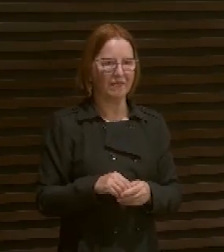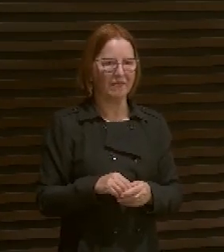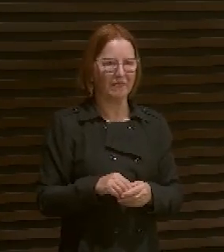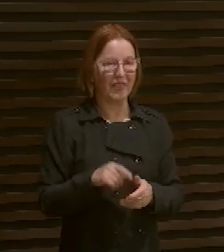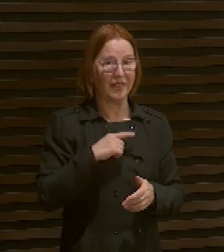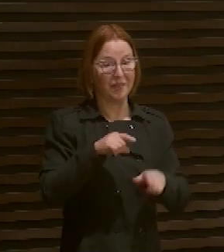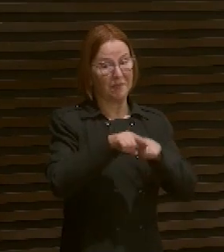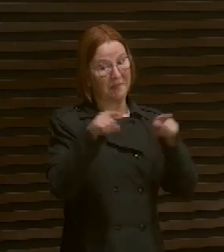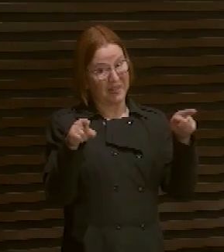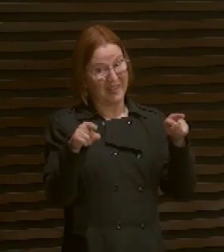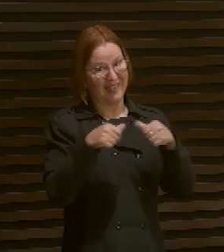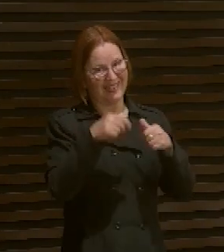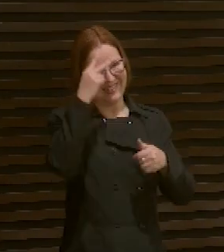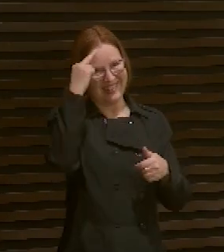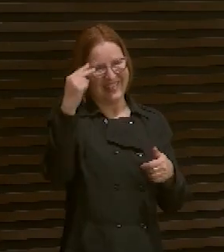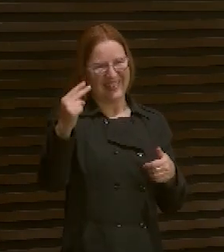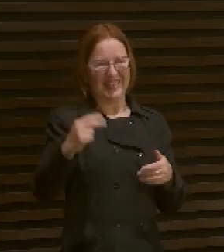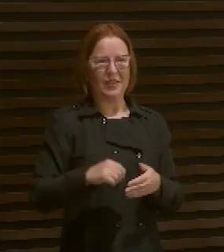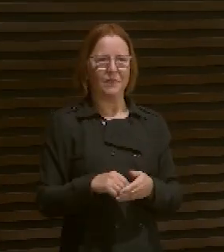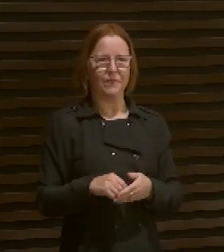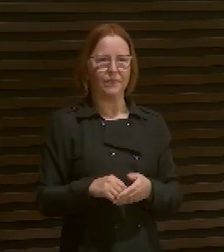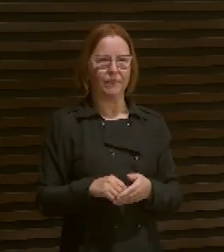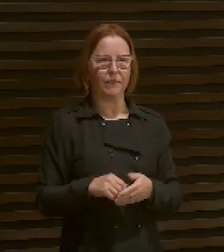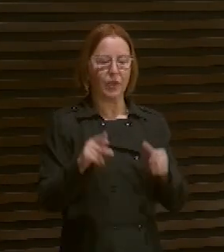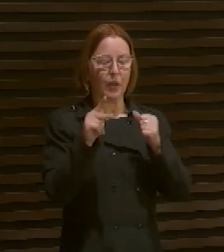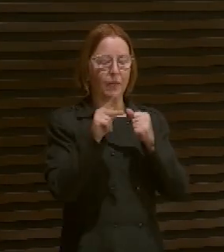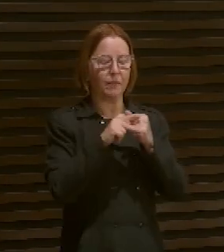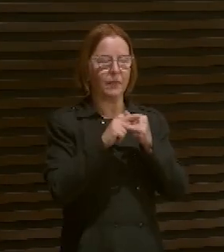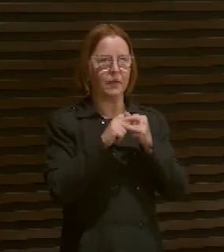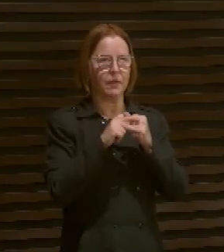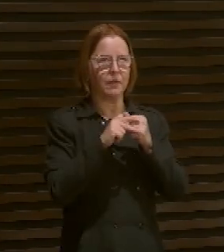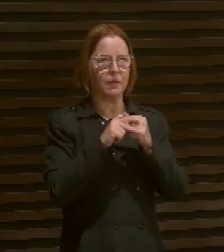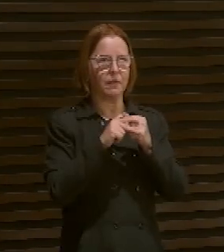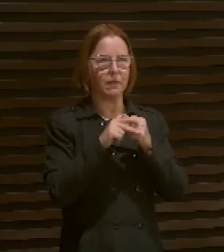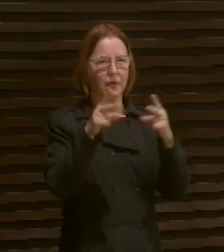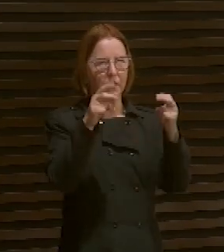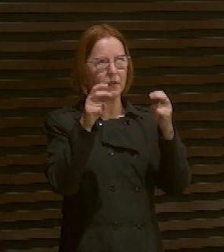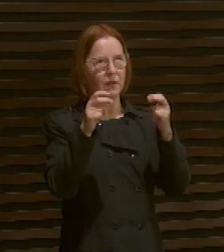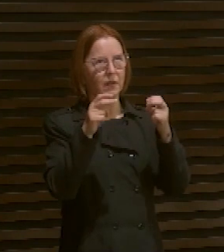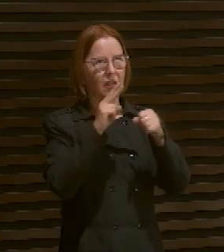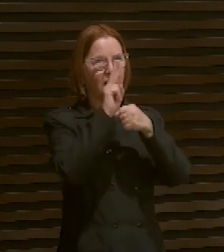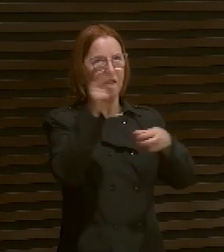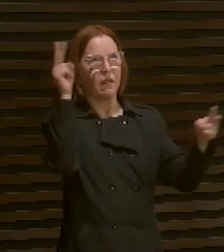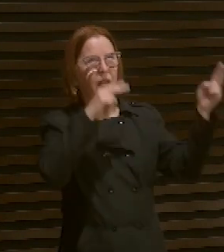Tem um porém nessa história. Reparando, porém, na força do vento, teve medo.